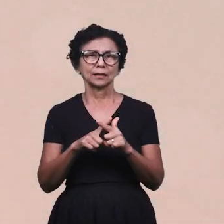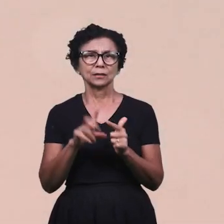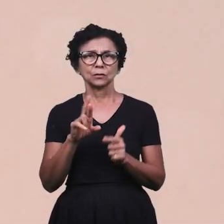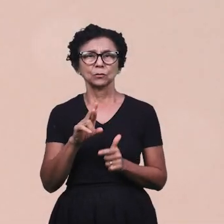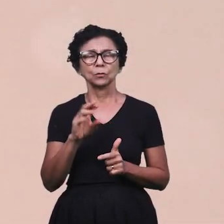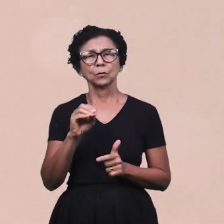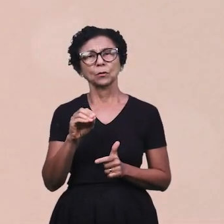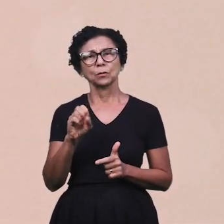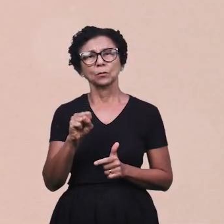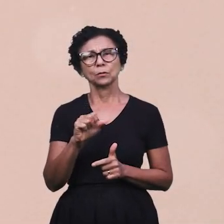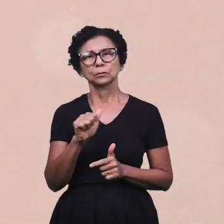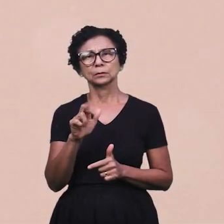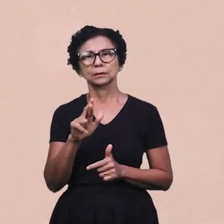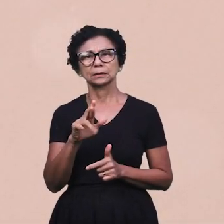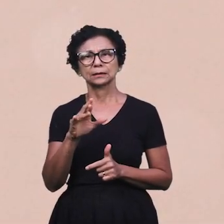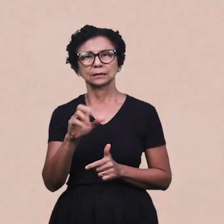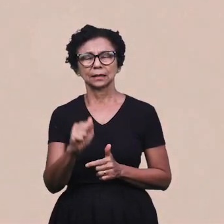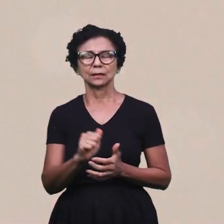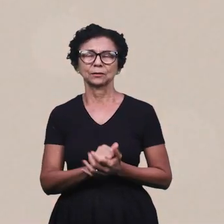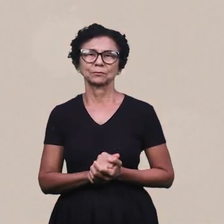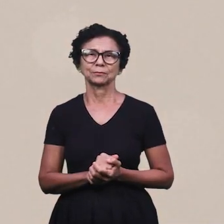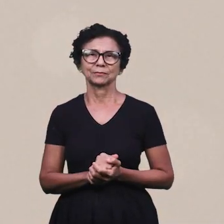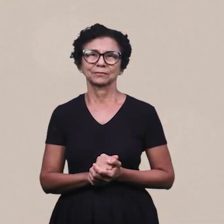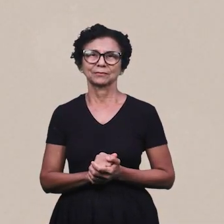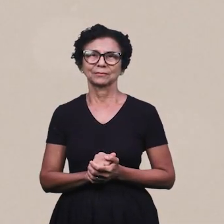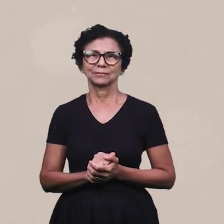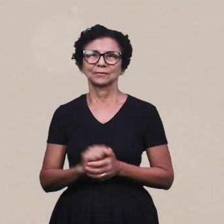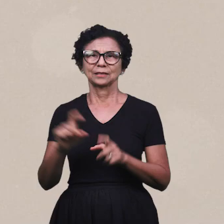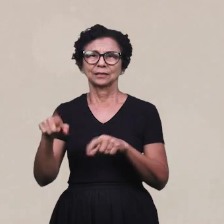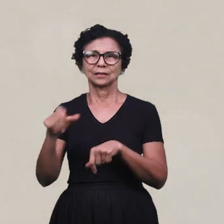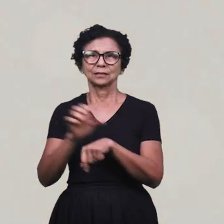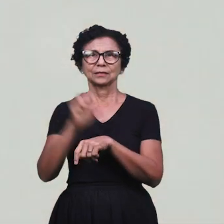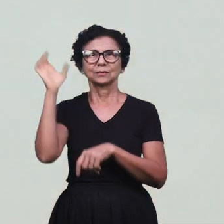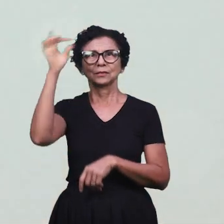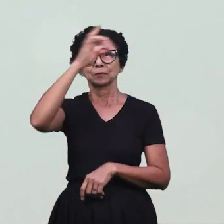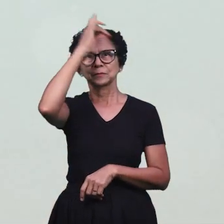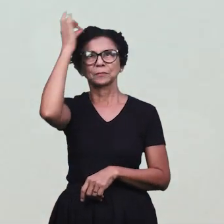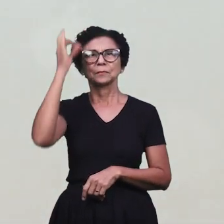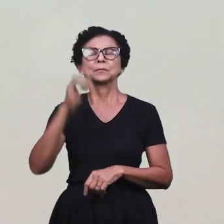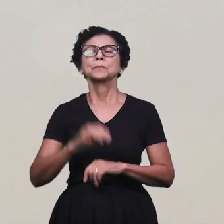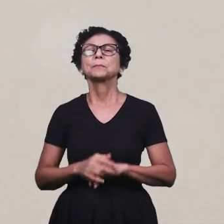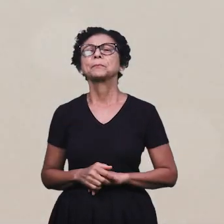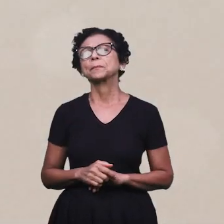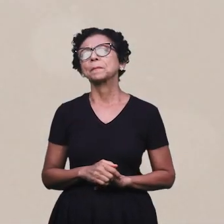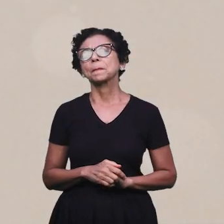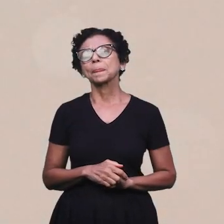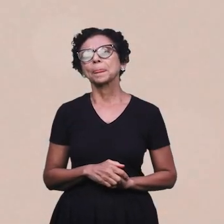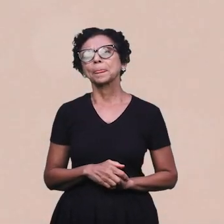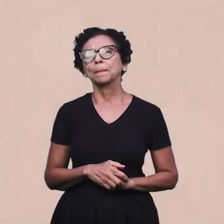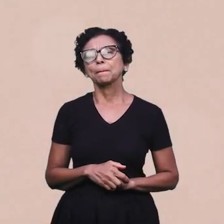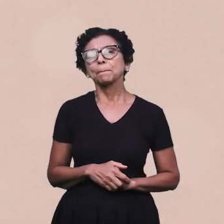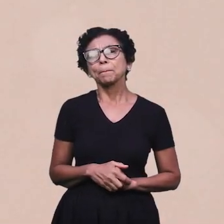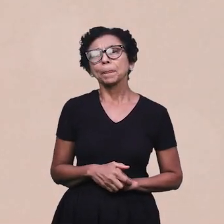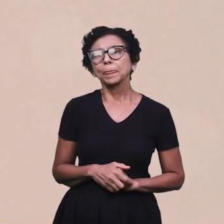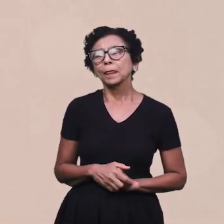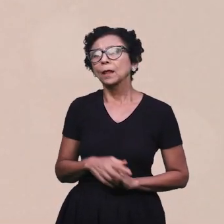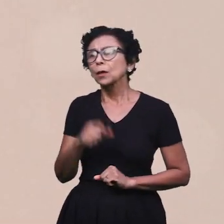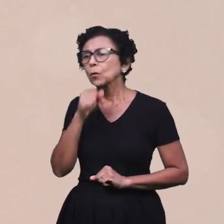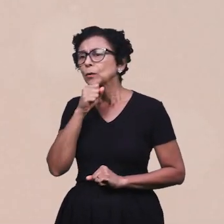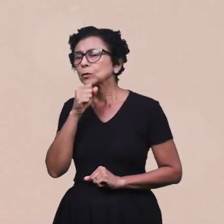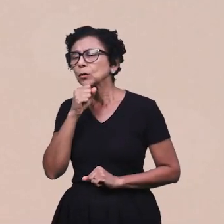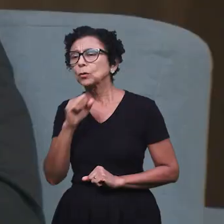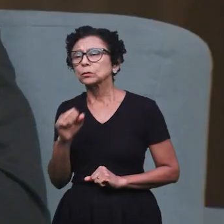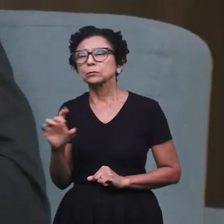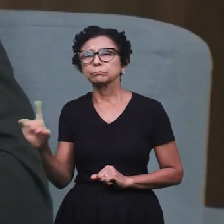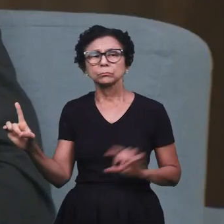Pastor Fábio, da cidade de Baixo Guandu, do estado de Espírito Santo. Minha pergunta é, como posso me aproximar de um idoso na